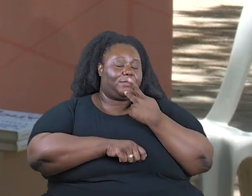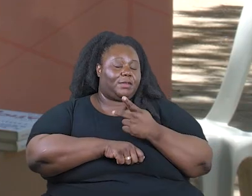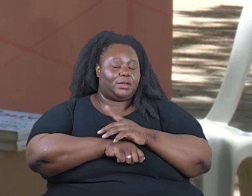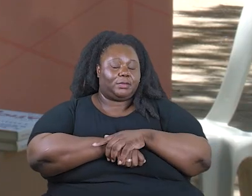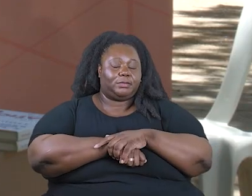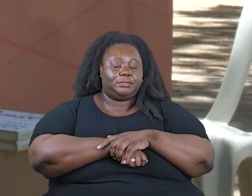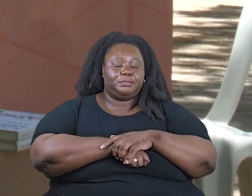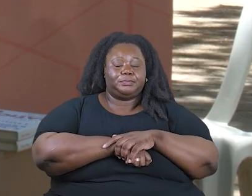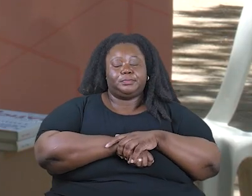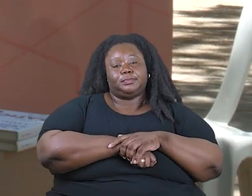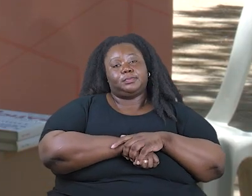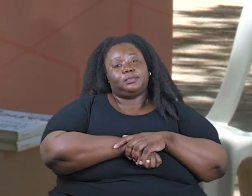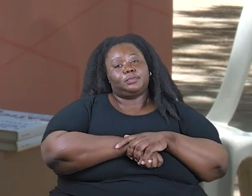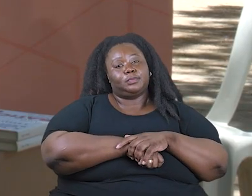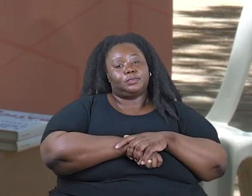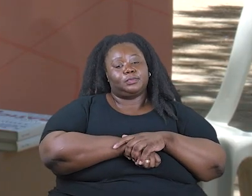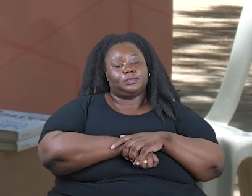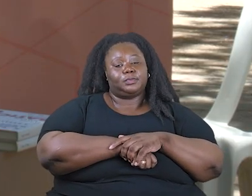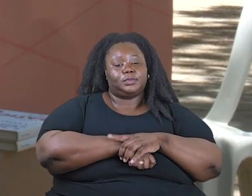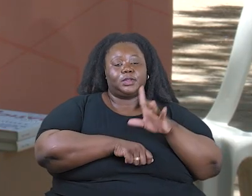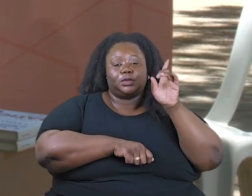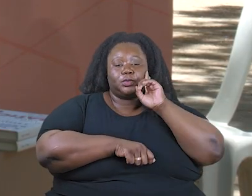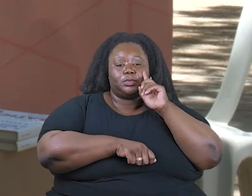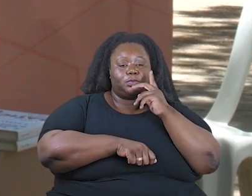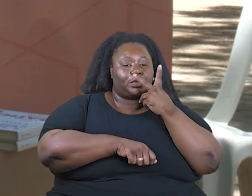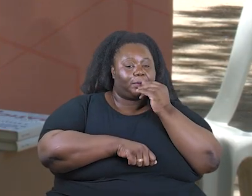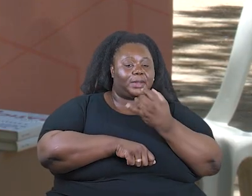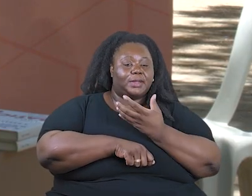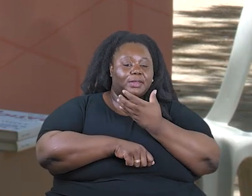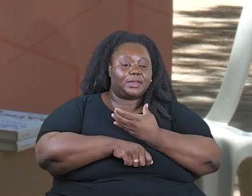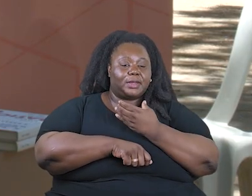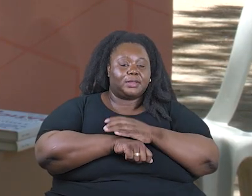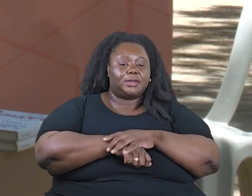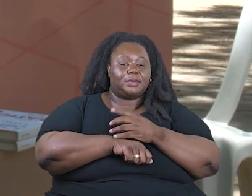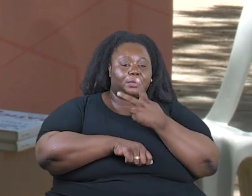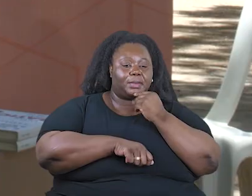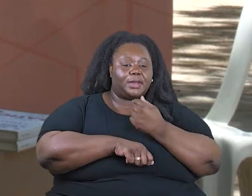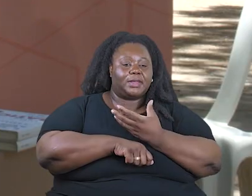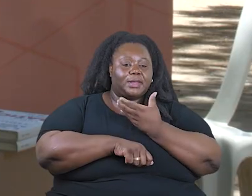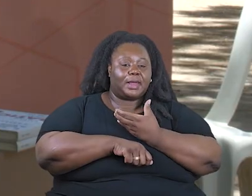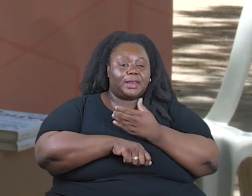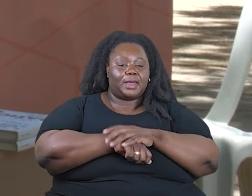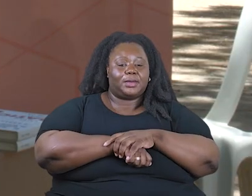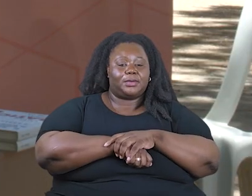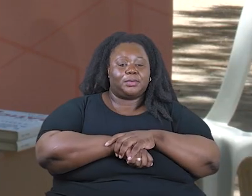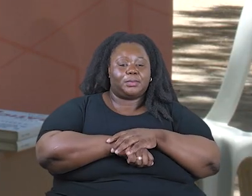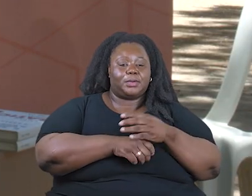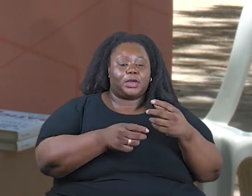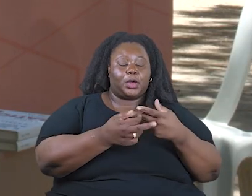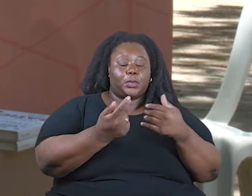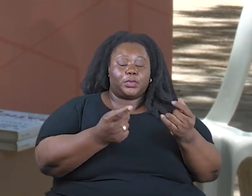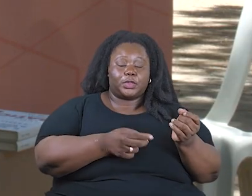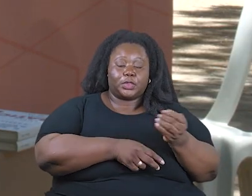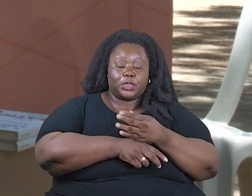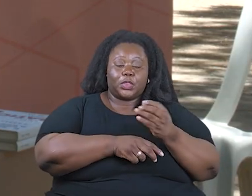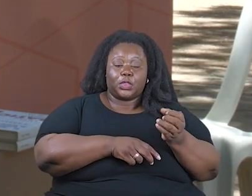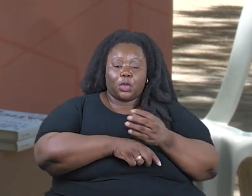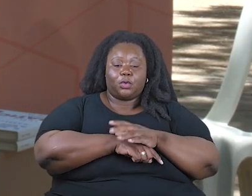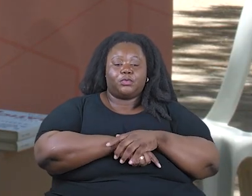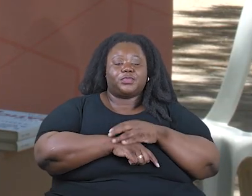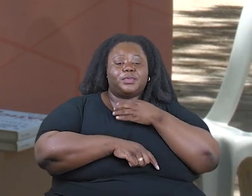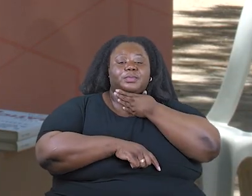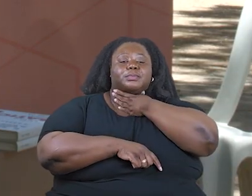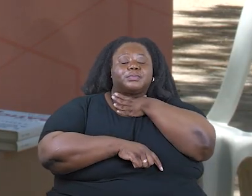que é como se todo dia fosse Natal. Todo dia tinha uma coisa ali nova. Então,